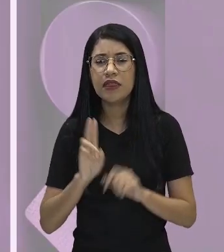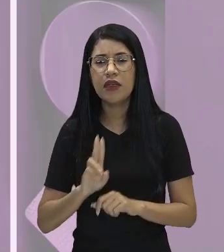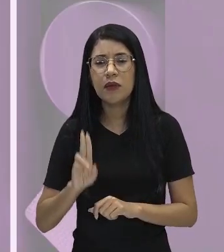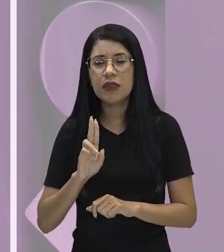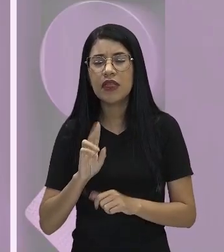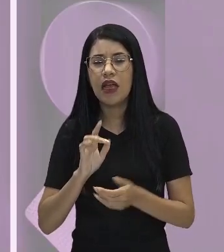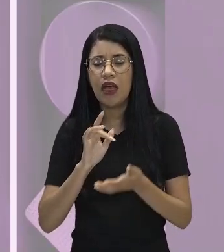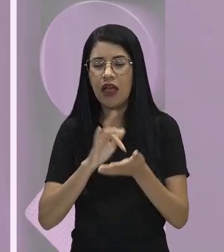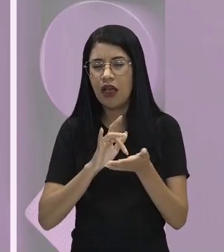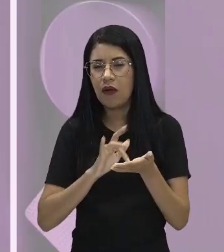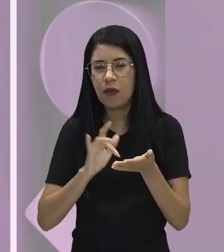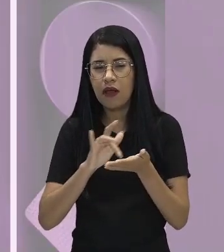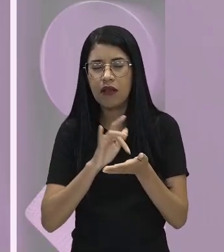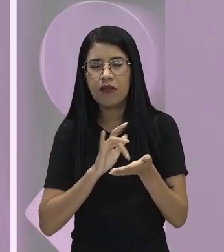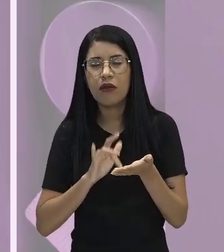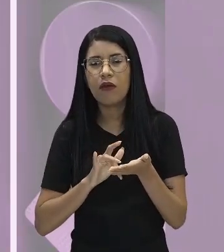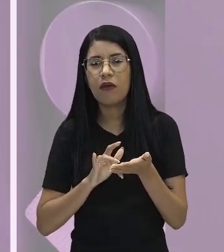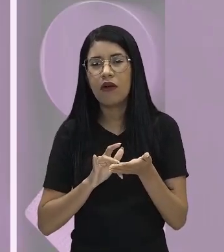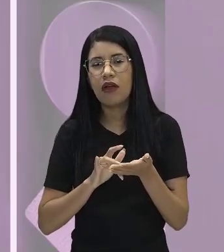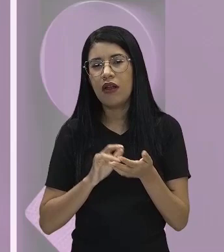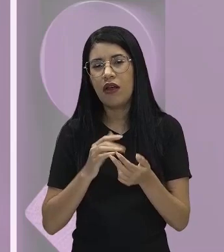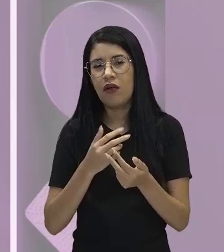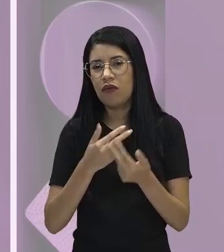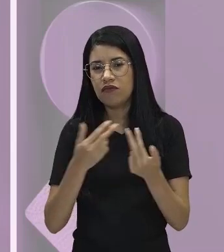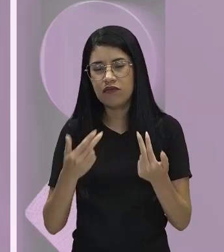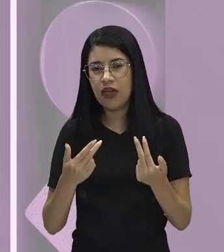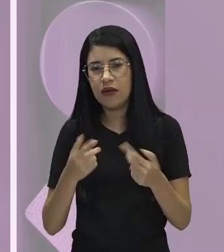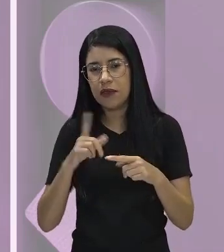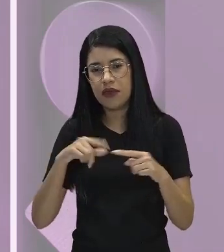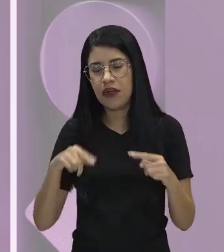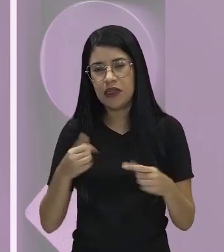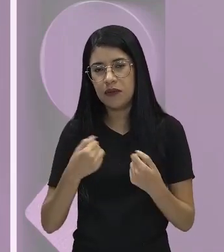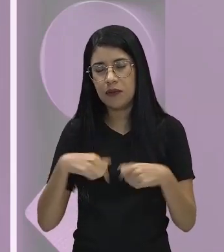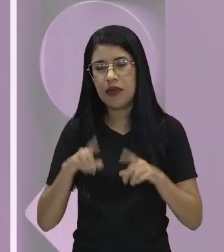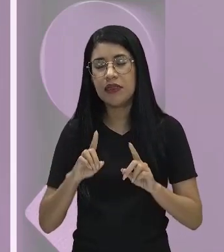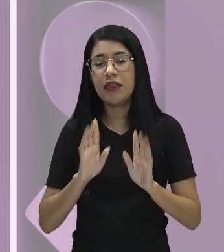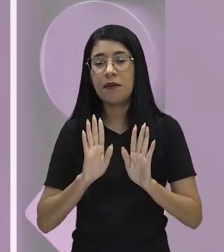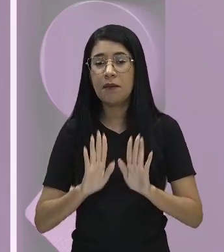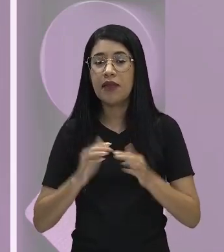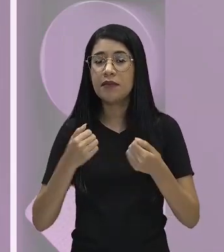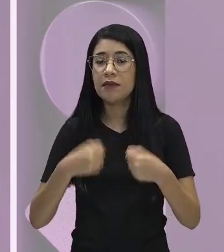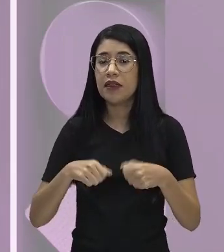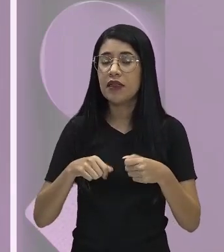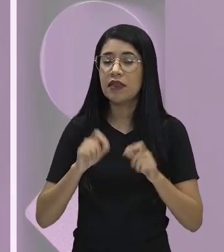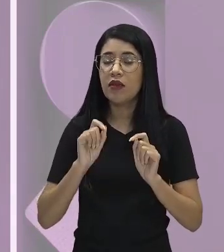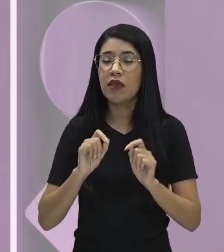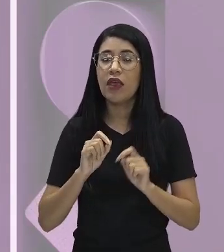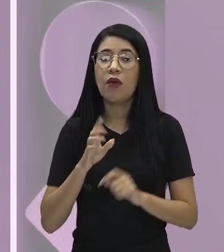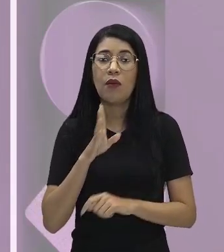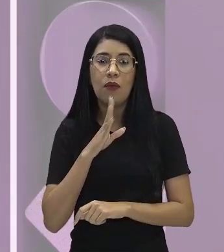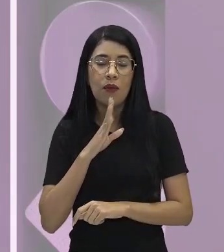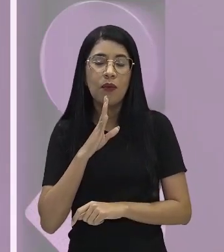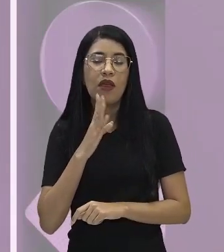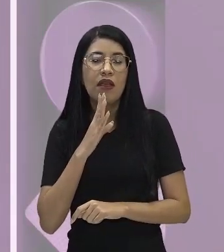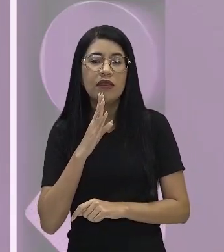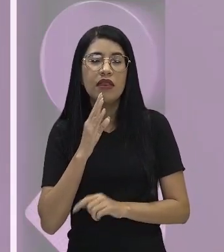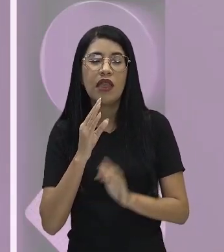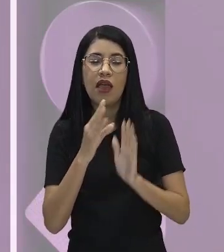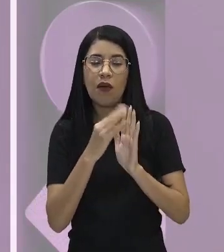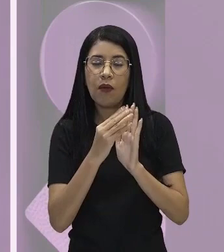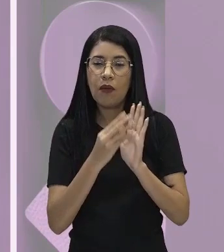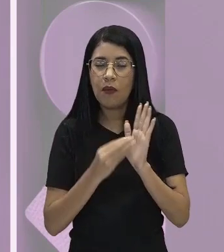Que não há a necessidade de você recorrer ao auxílio, né, de calculadoras, de régua, coisa